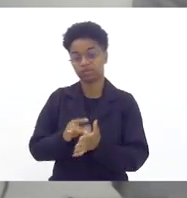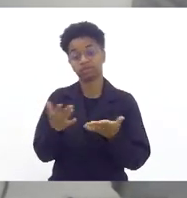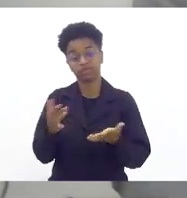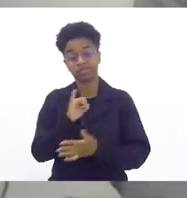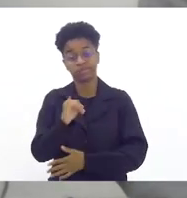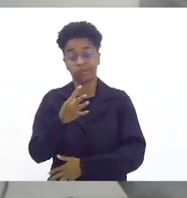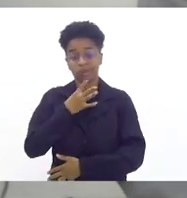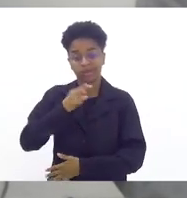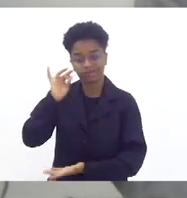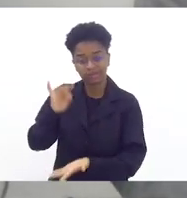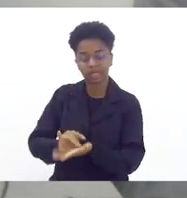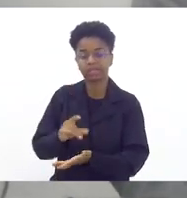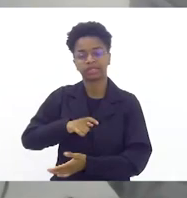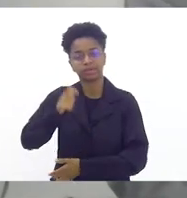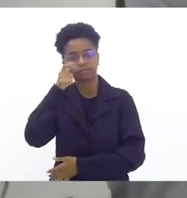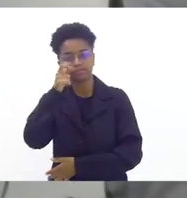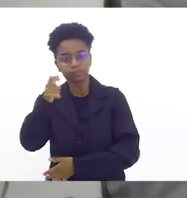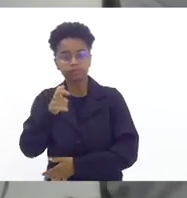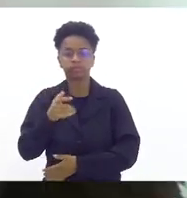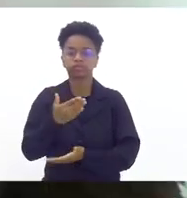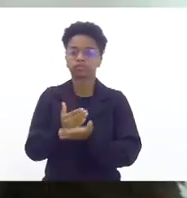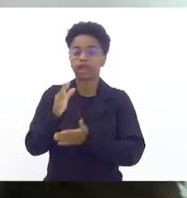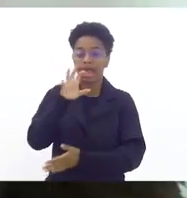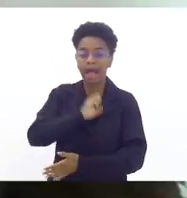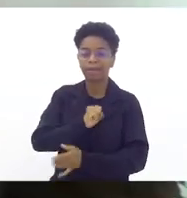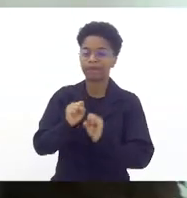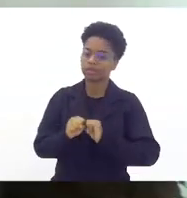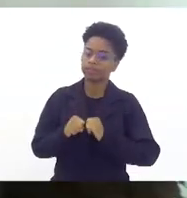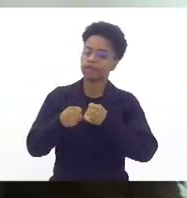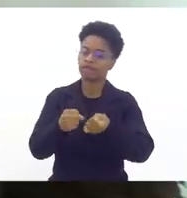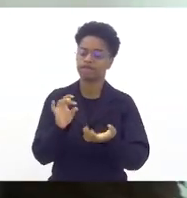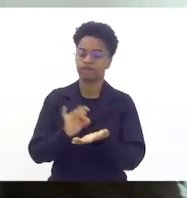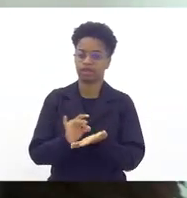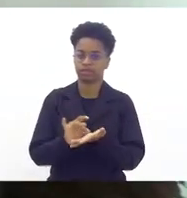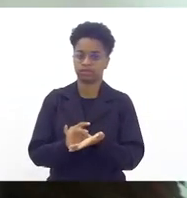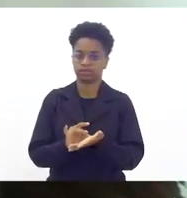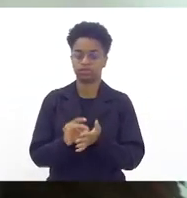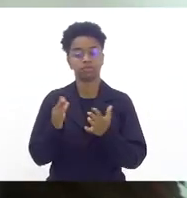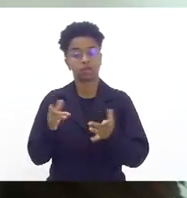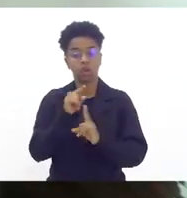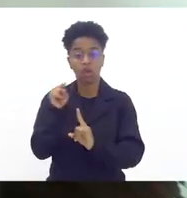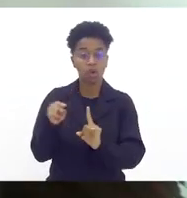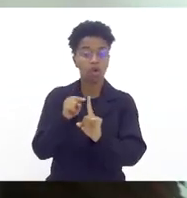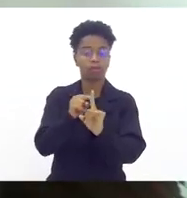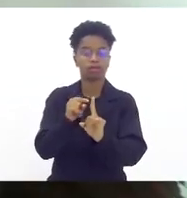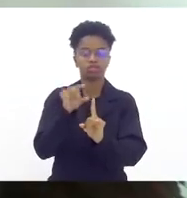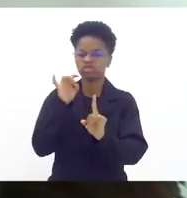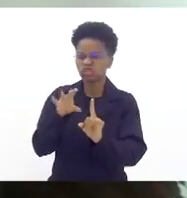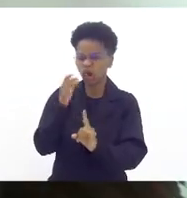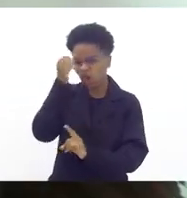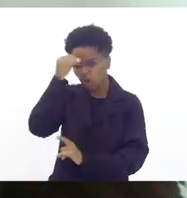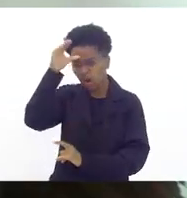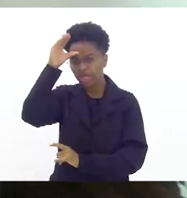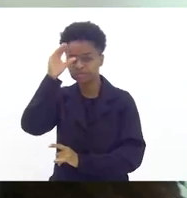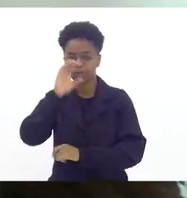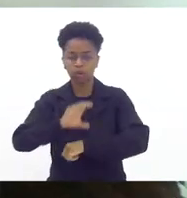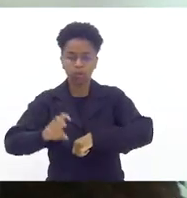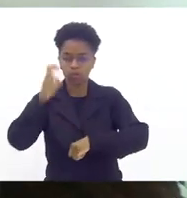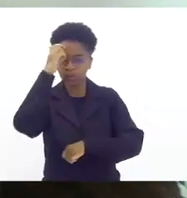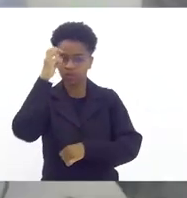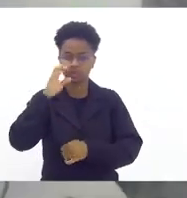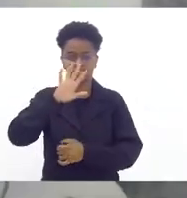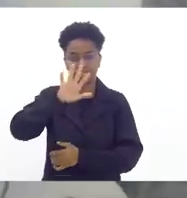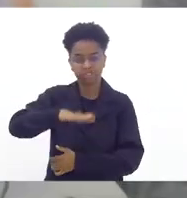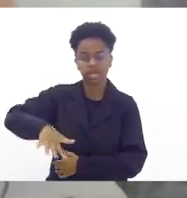mais, você se interessa, você ama e você defende. Então, o objetivo, além de um conhecimento de cultura geral, de história